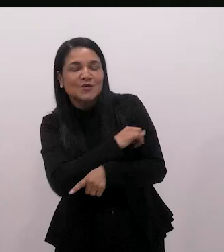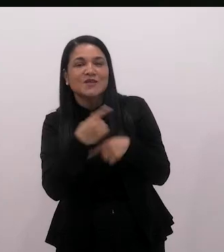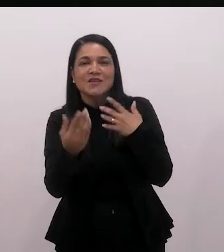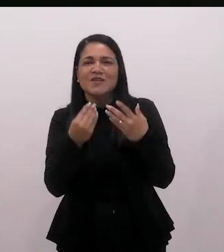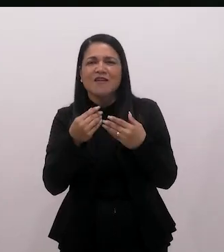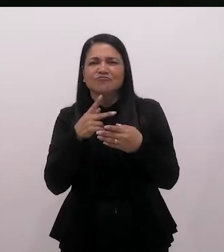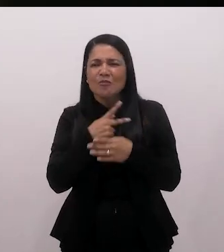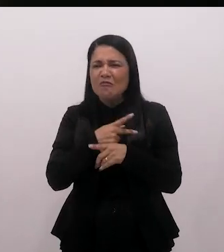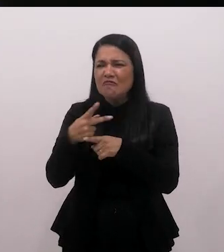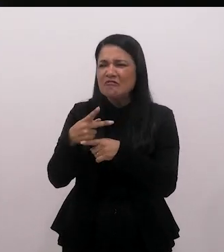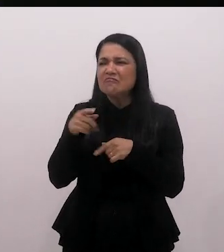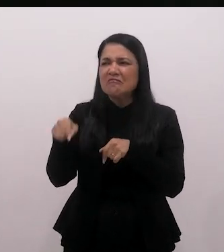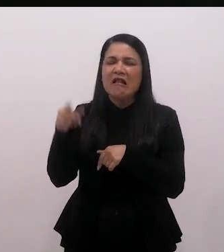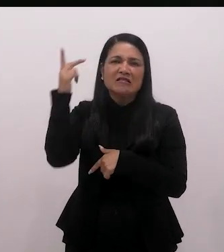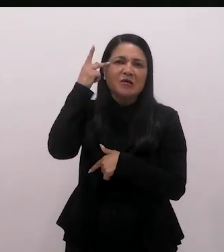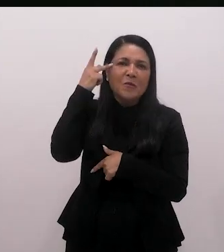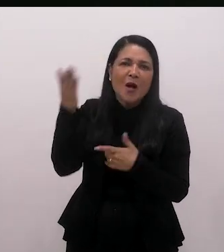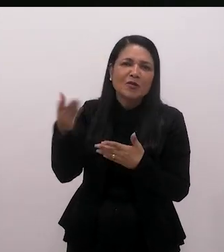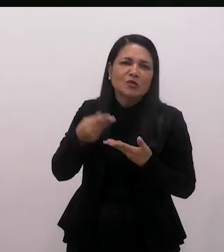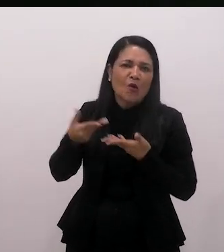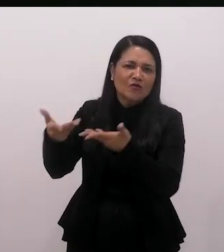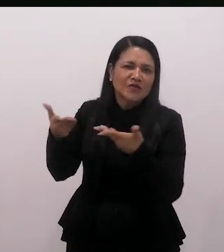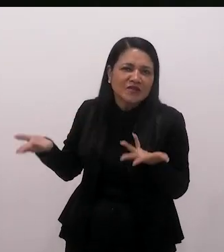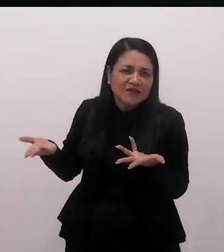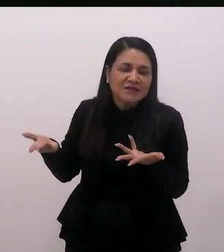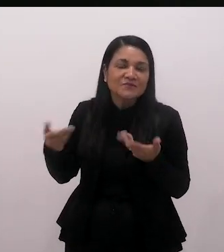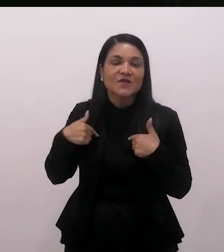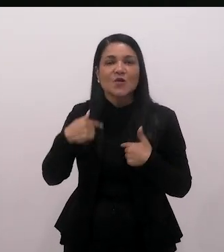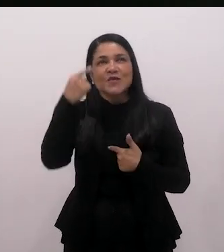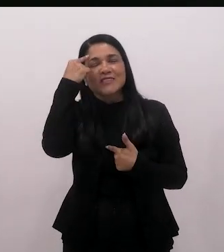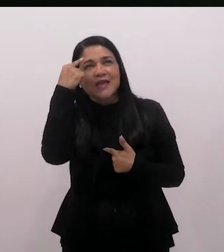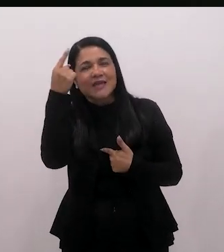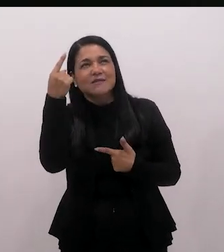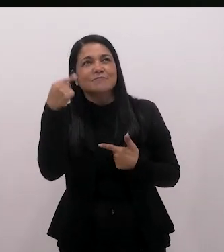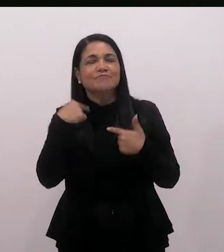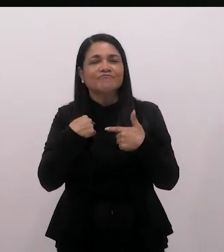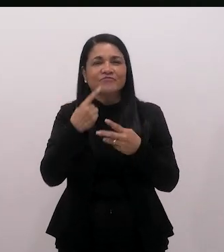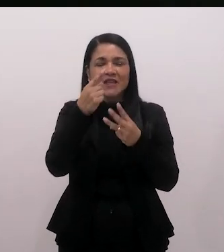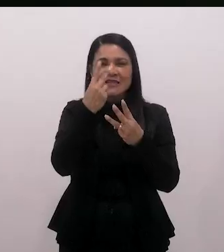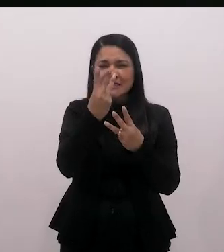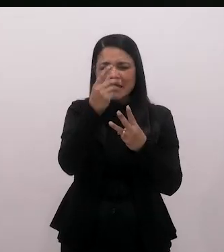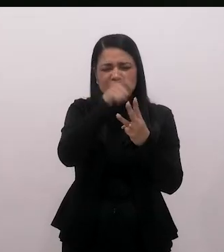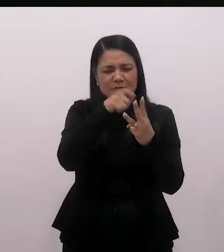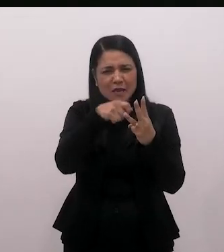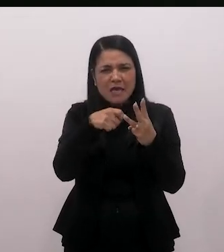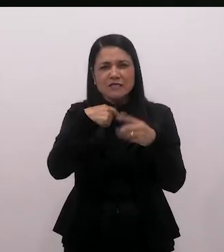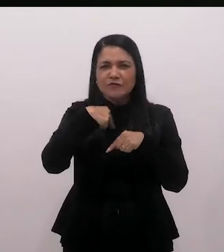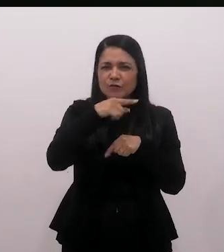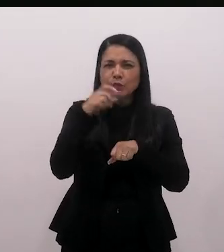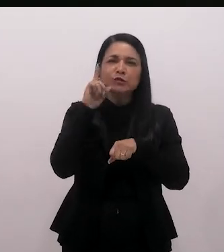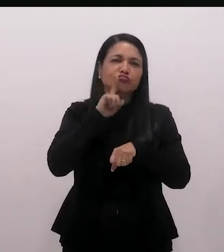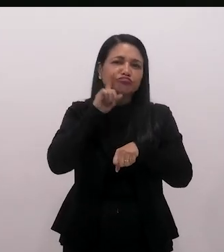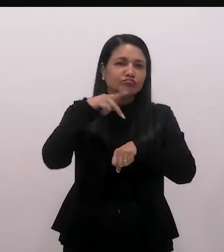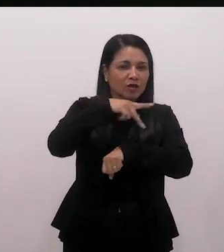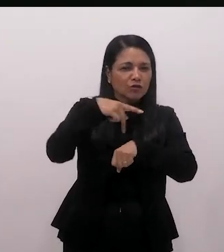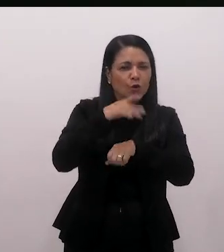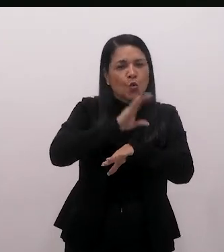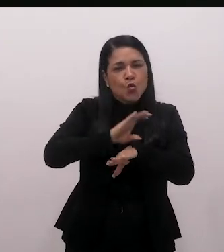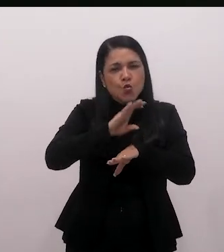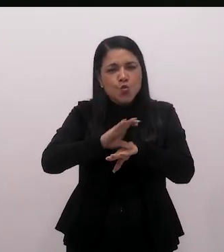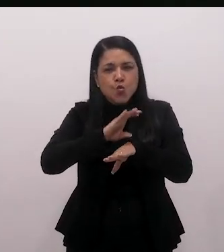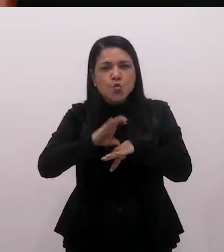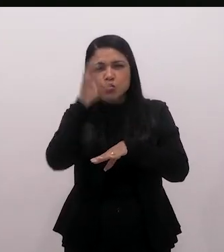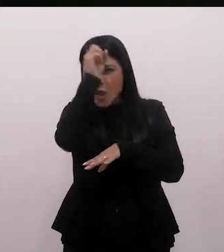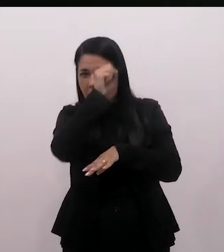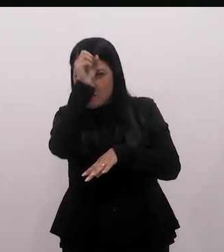para São Paulo. E então eu estava sempre com esta ideia. Mas eu pensei, não, vou 3 meses aos Estados Unidos, só fazer uns cursos,